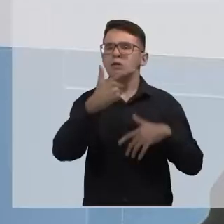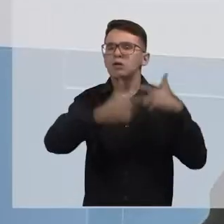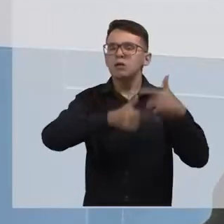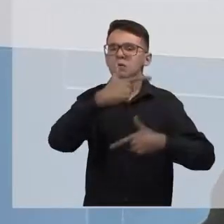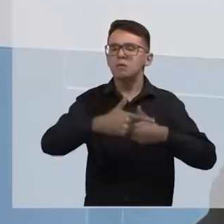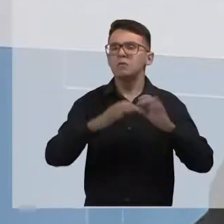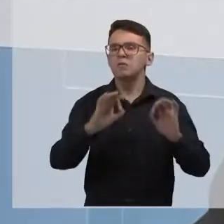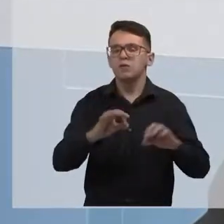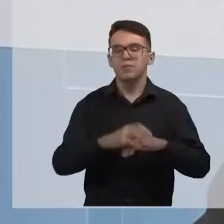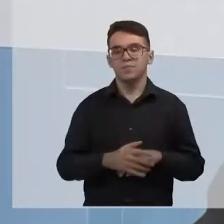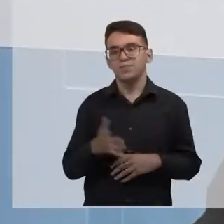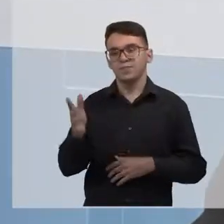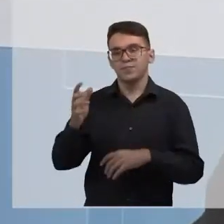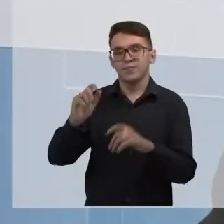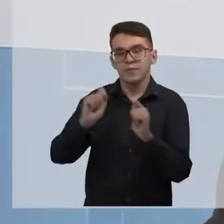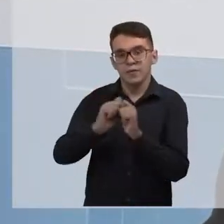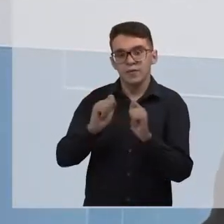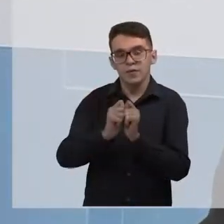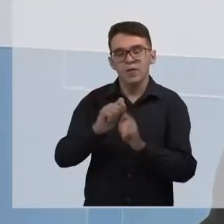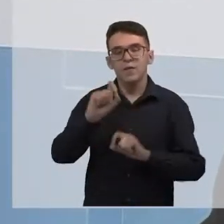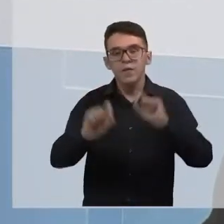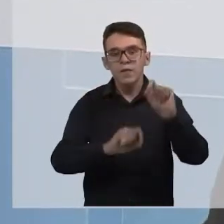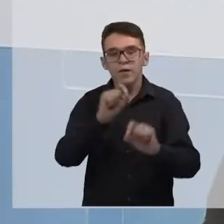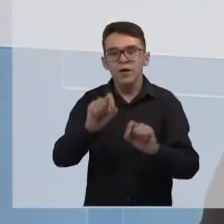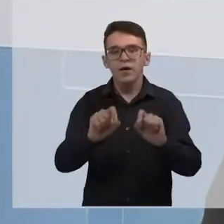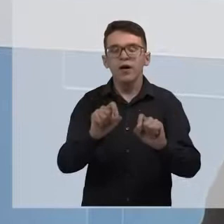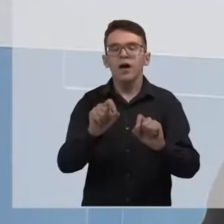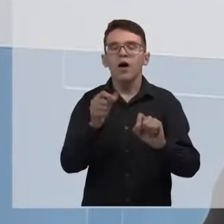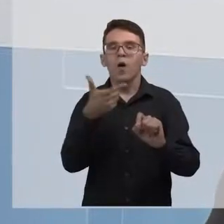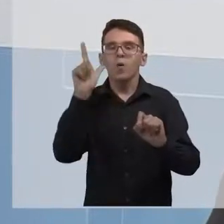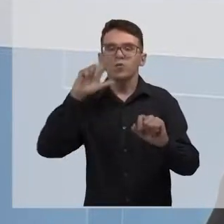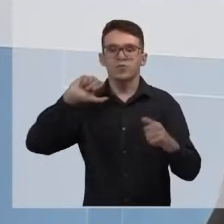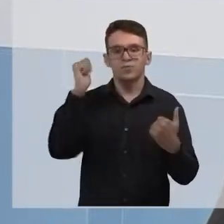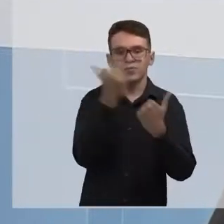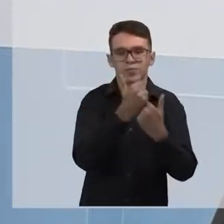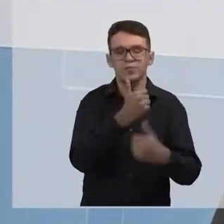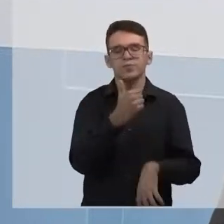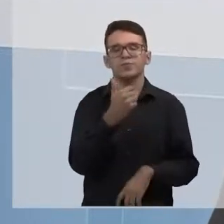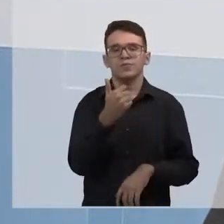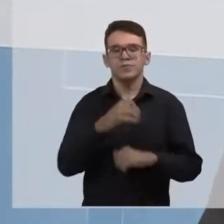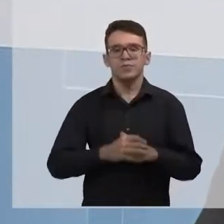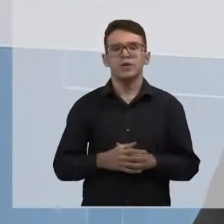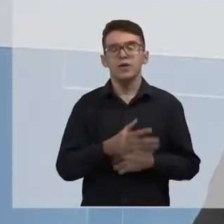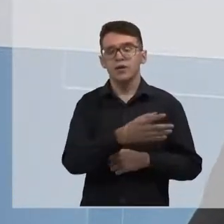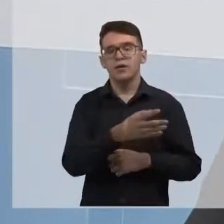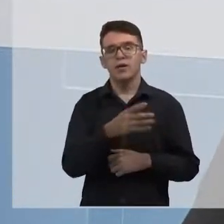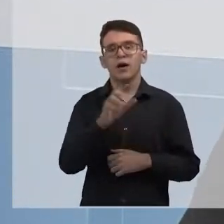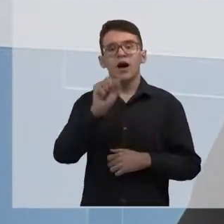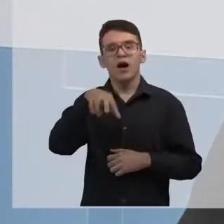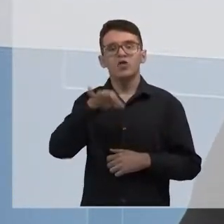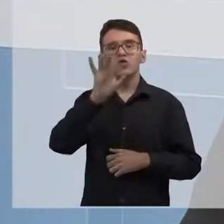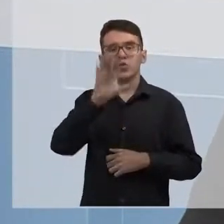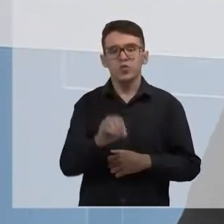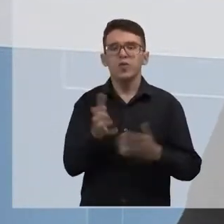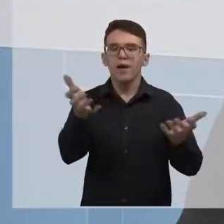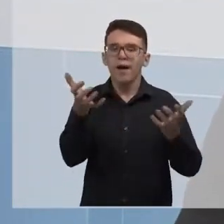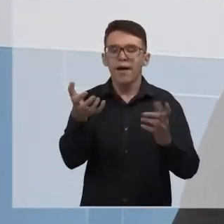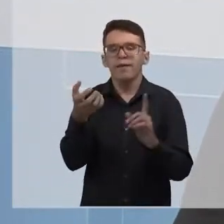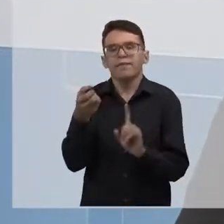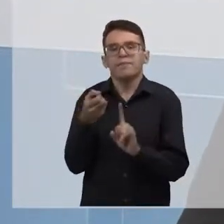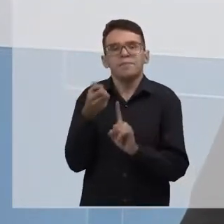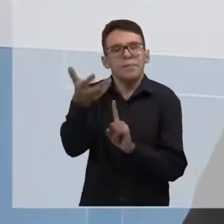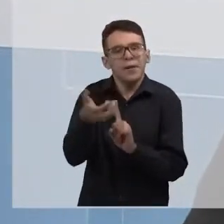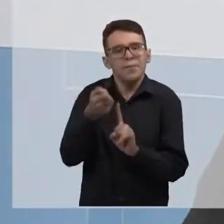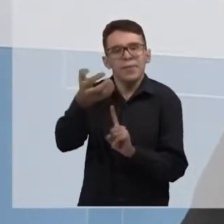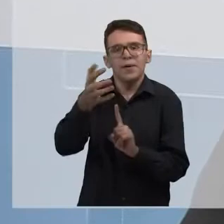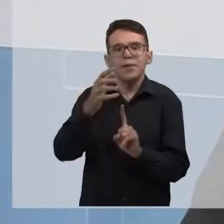sendo italiano nos bastidores. E ele queria fazer essa delação há um tempo, ela não foi homologada,